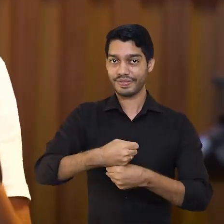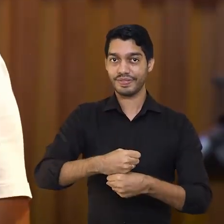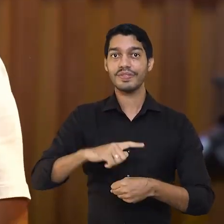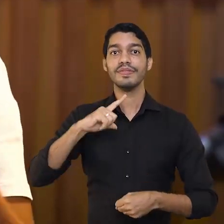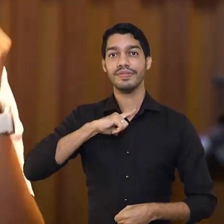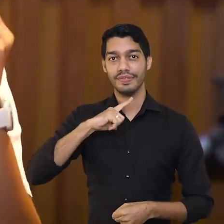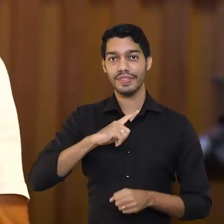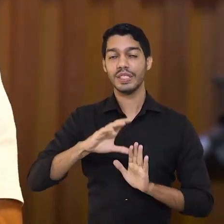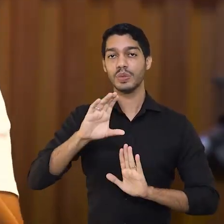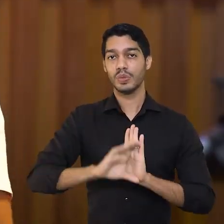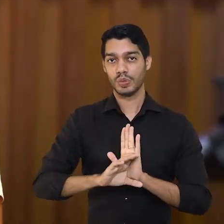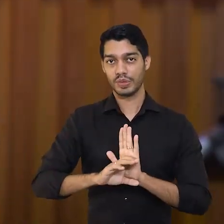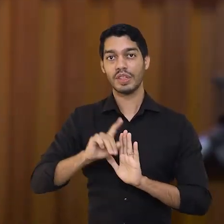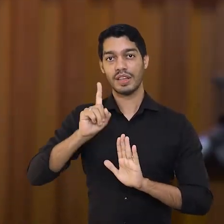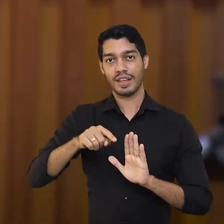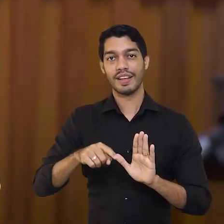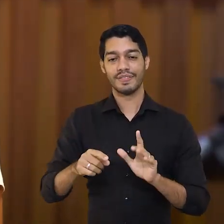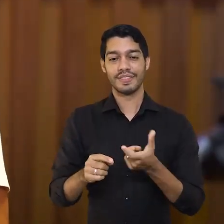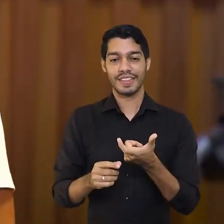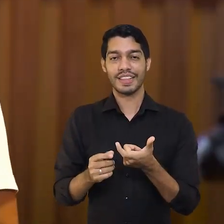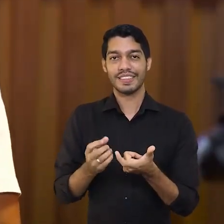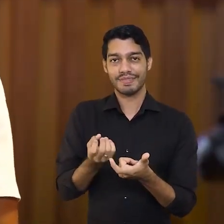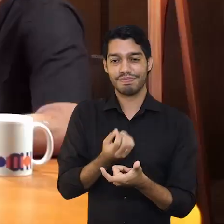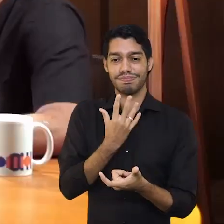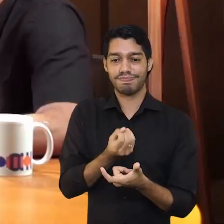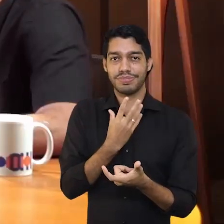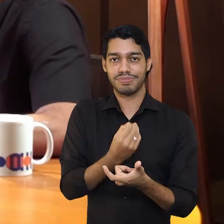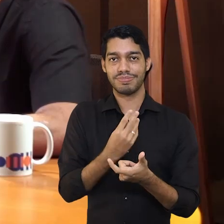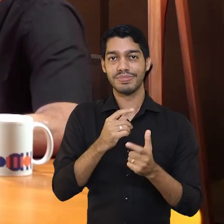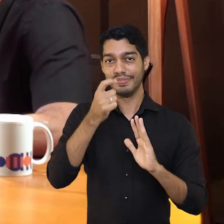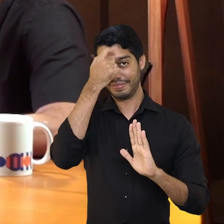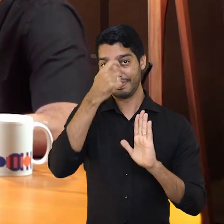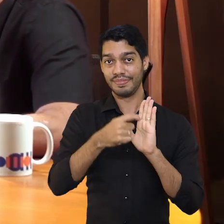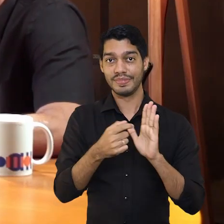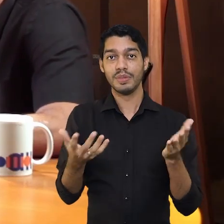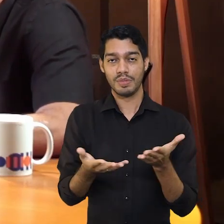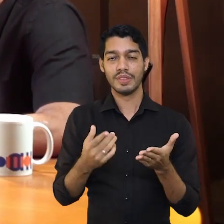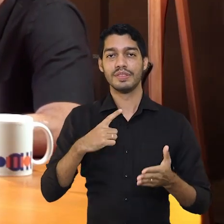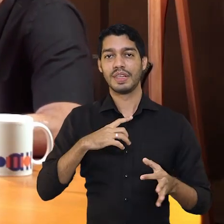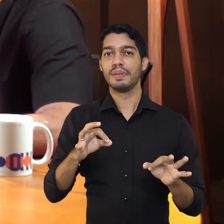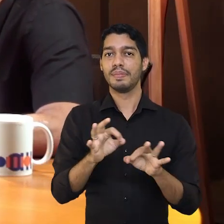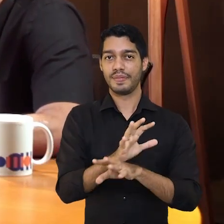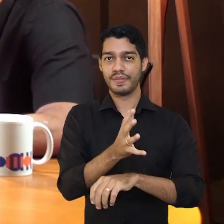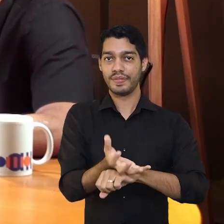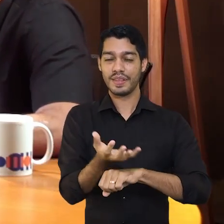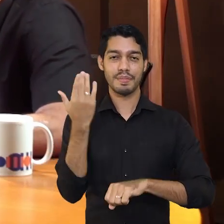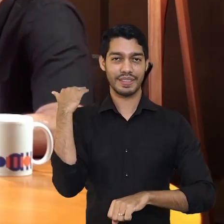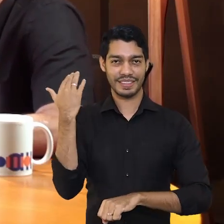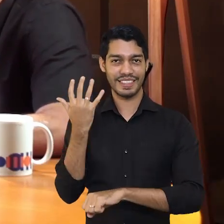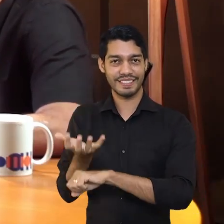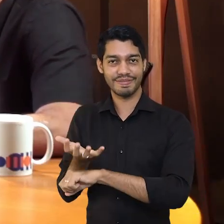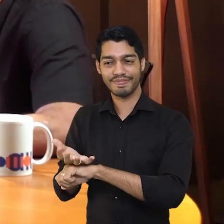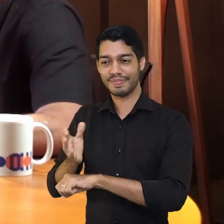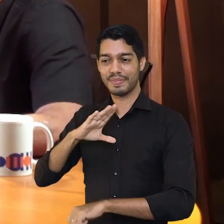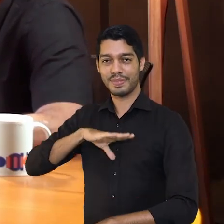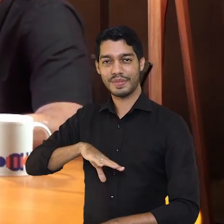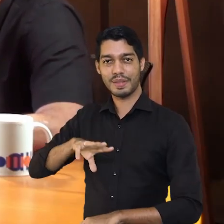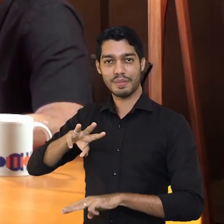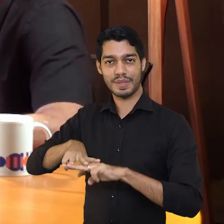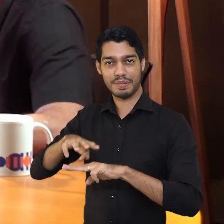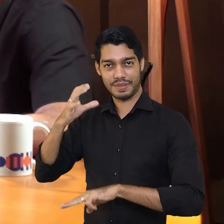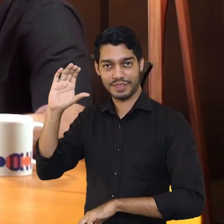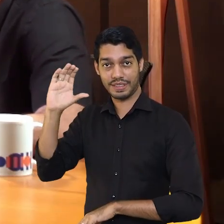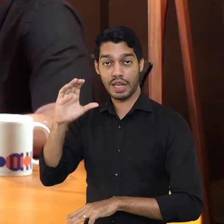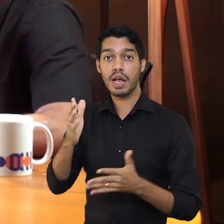de um currículo para letramento e inteligência artificial. Então agora a gente tem uma disciplina, como a gente tinha português, matemática, ciências, que